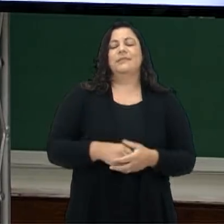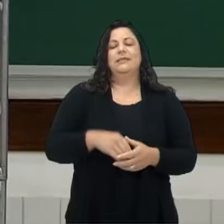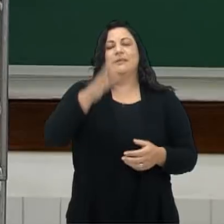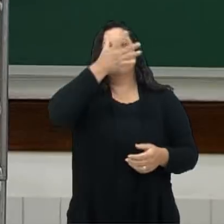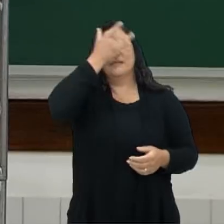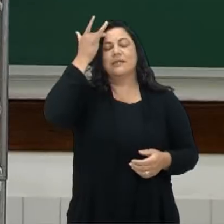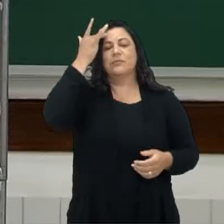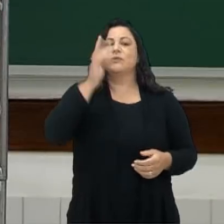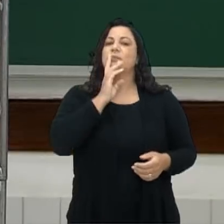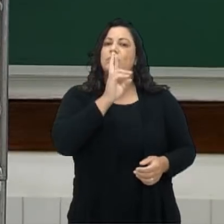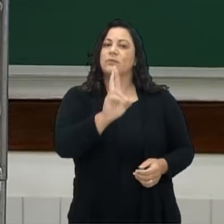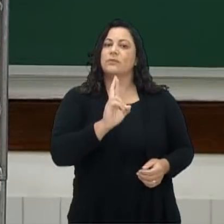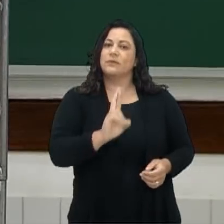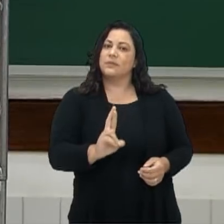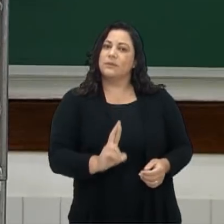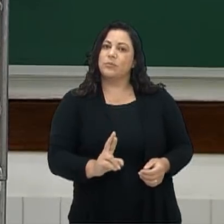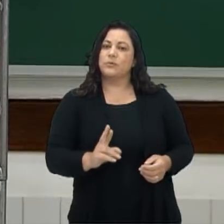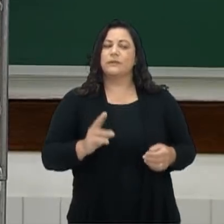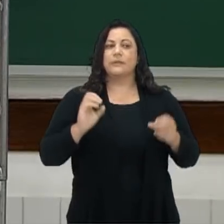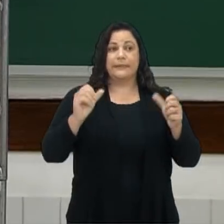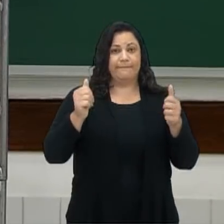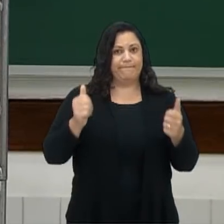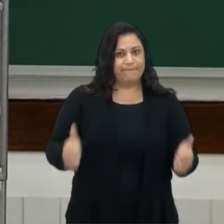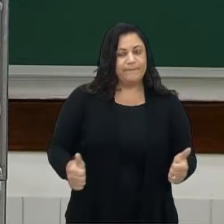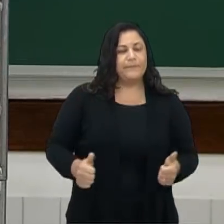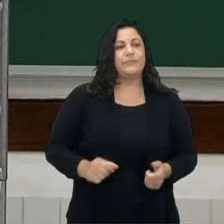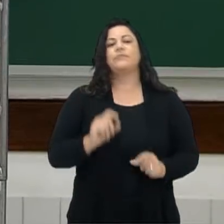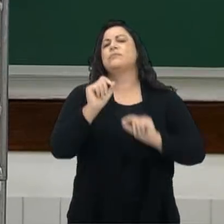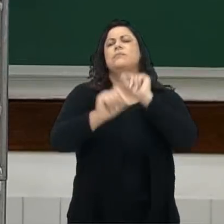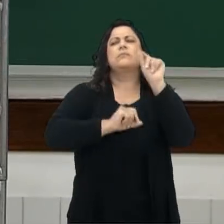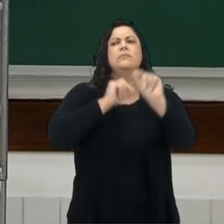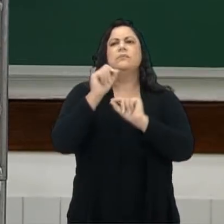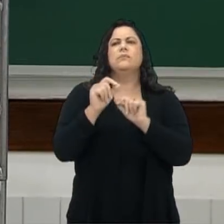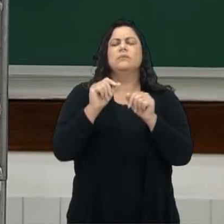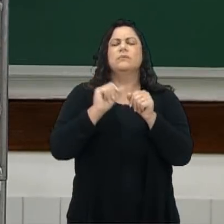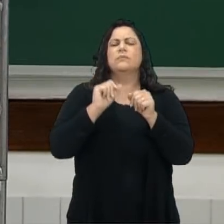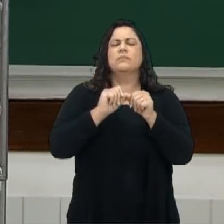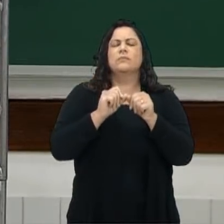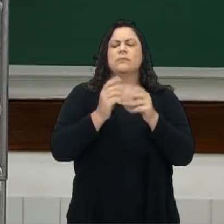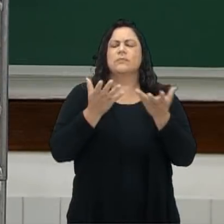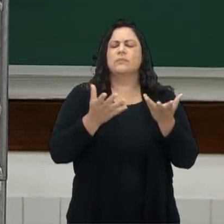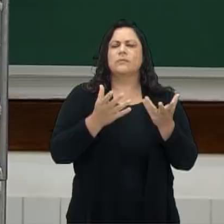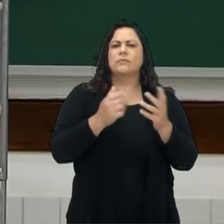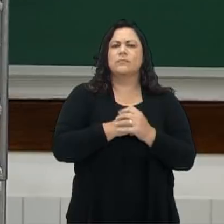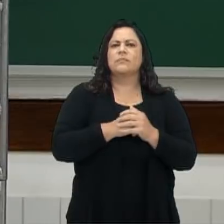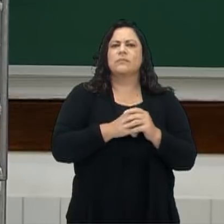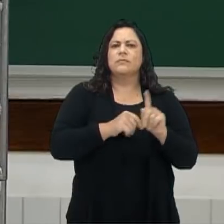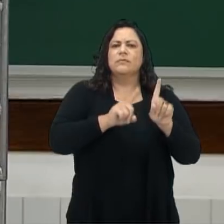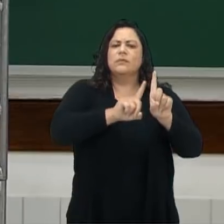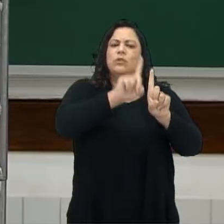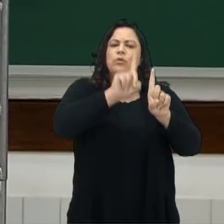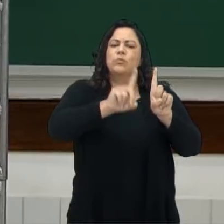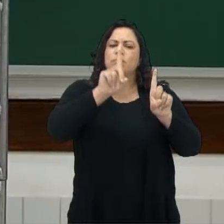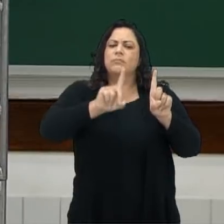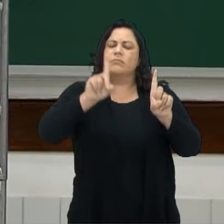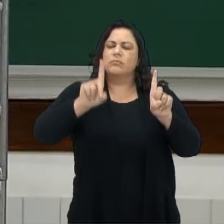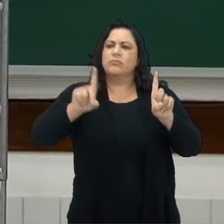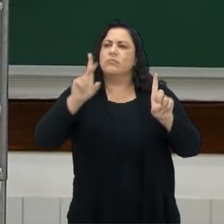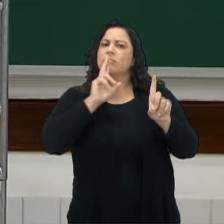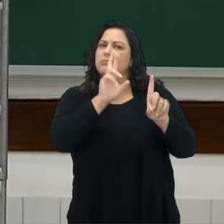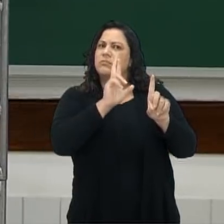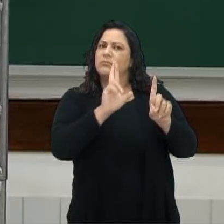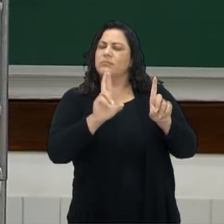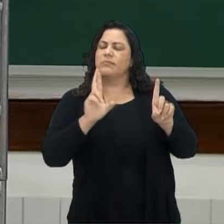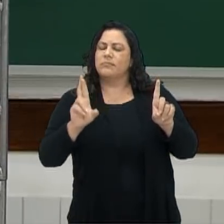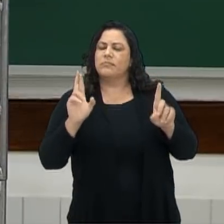das pessoas que responderam. Então, o que nós fazemos? Nós fazemos uma proporção com as respostas e com a área